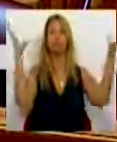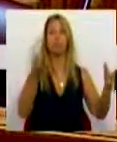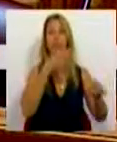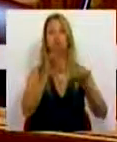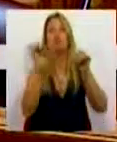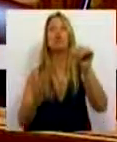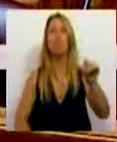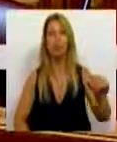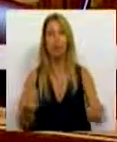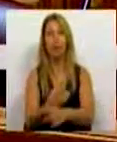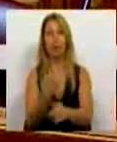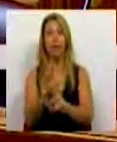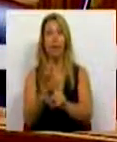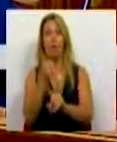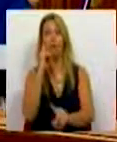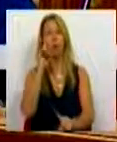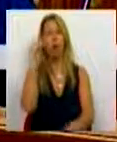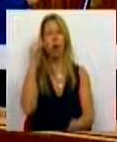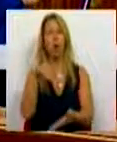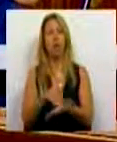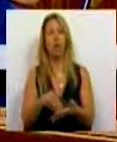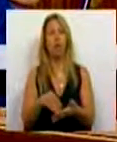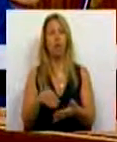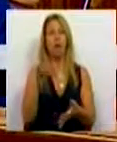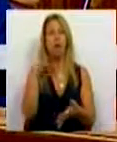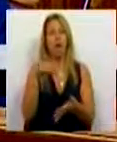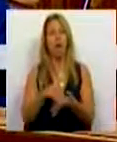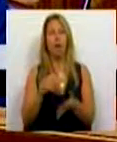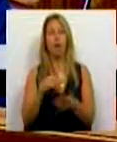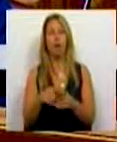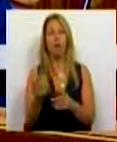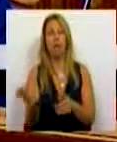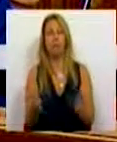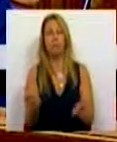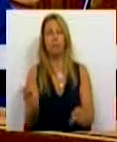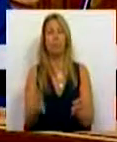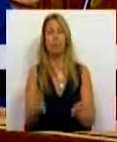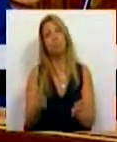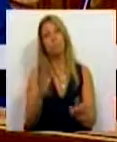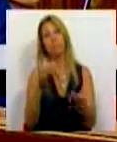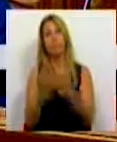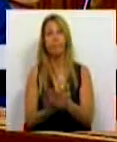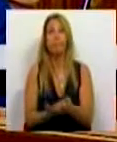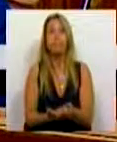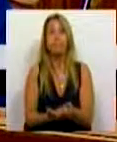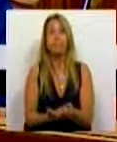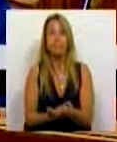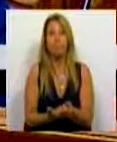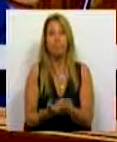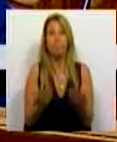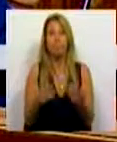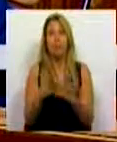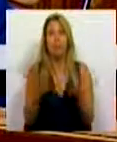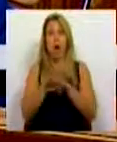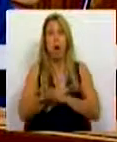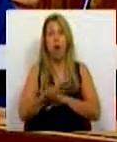aos fediversos que inventam para, de facto, colmatar as suas enormes insuficiências. E isto